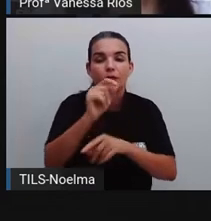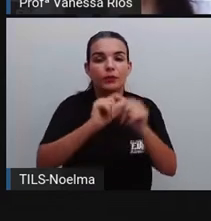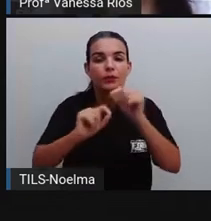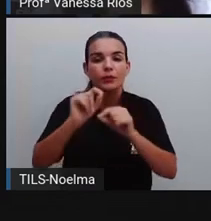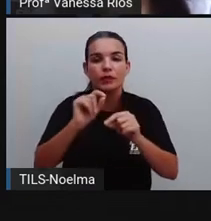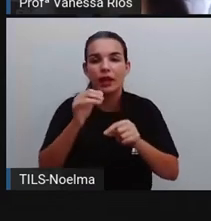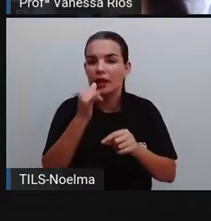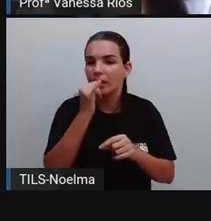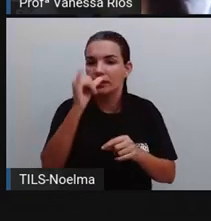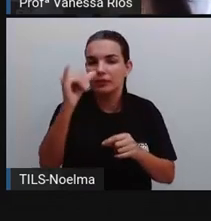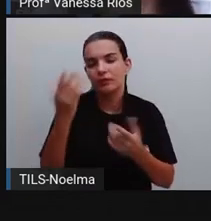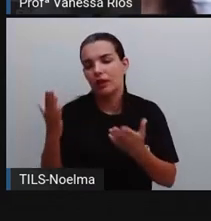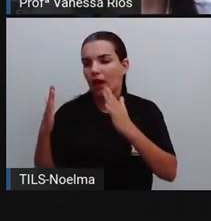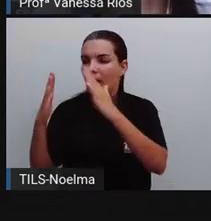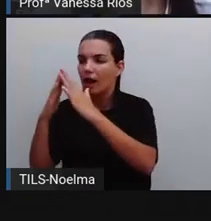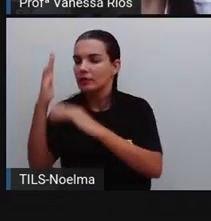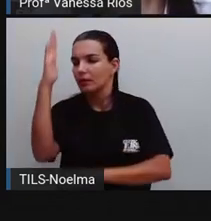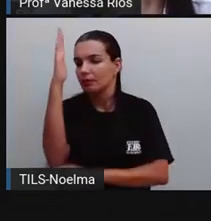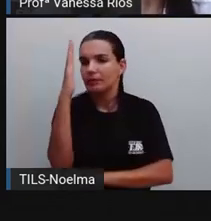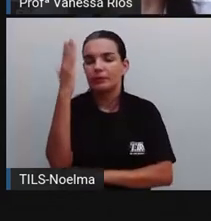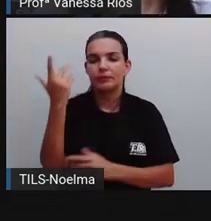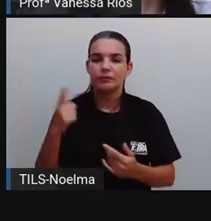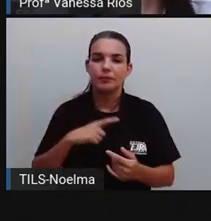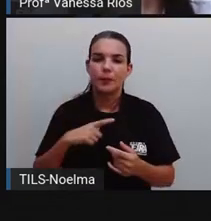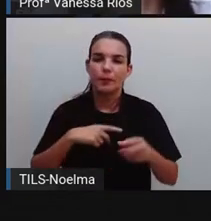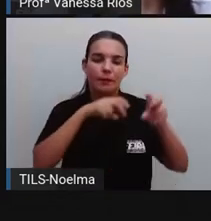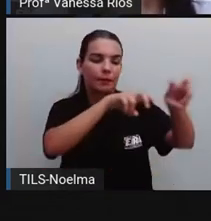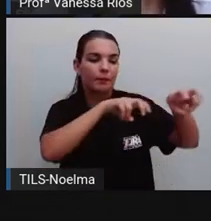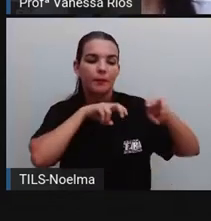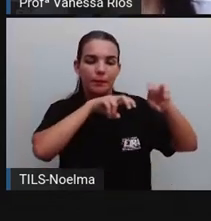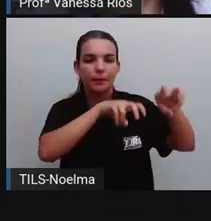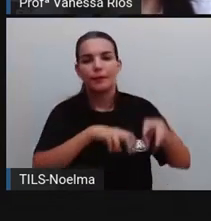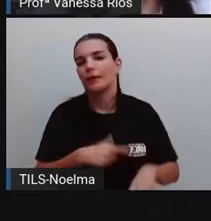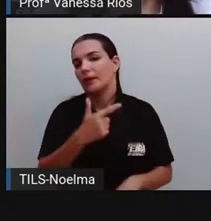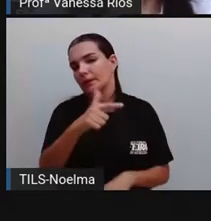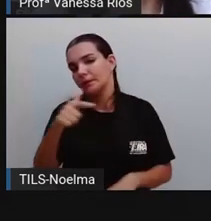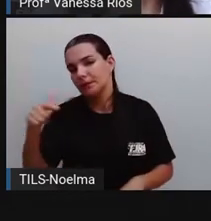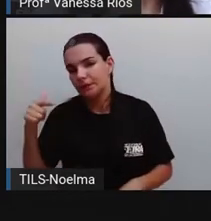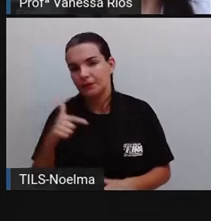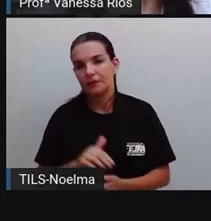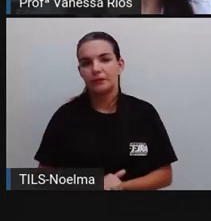interna de um apartamento, de uma casa, de uma fazenda, etc.